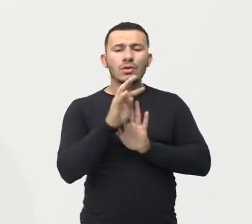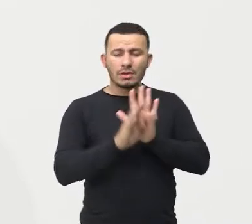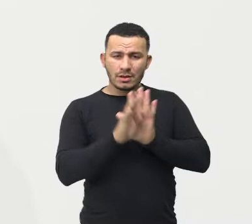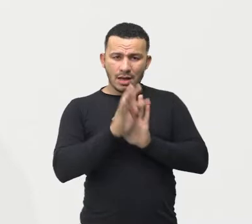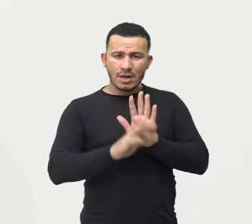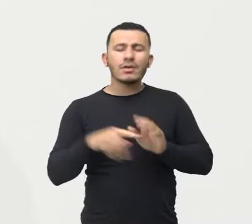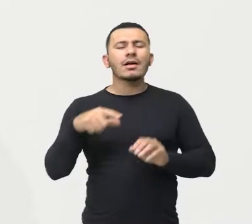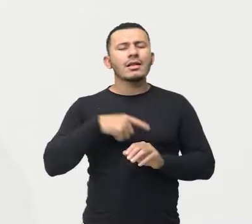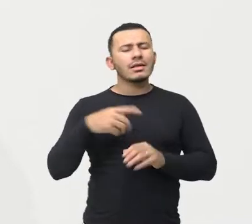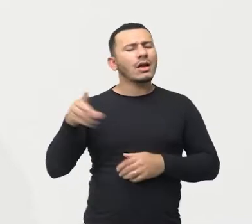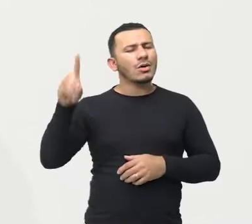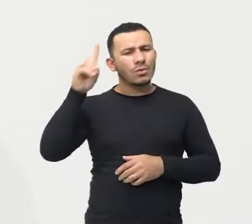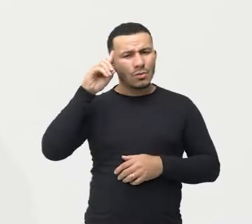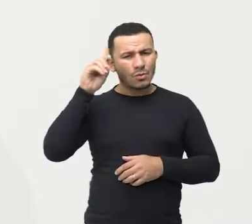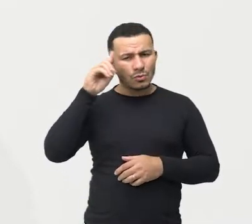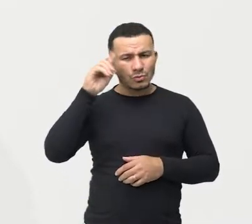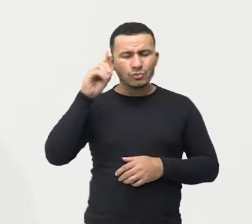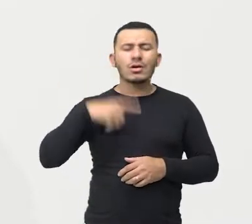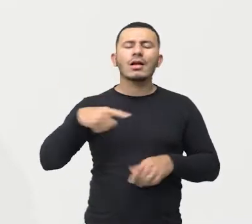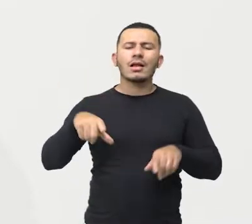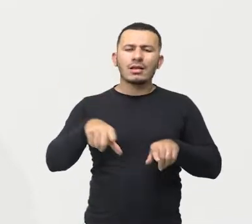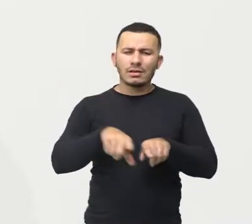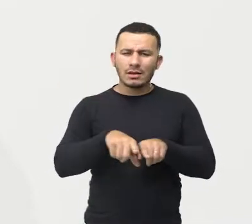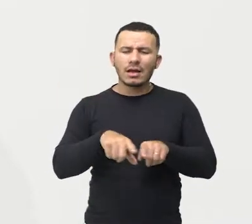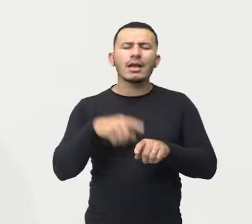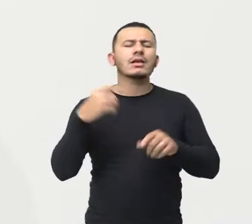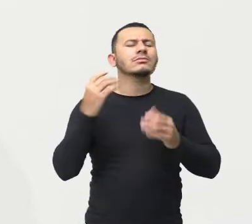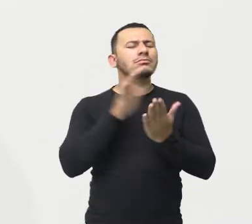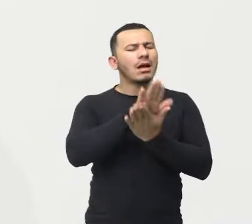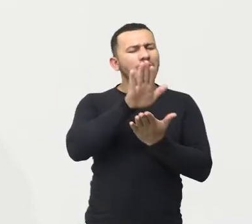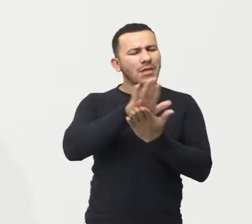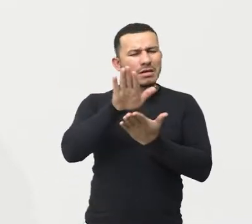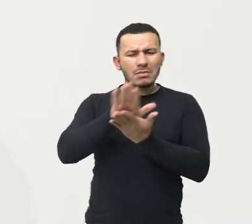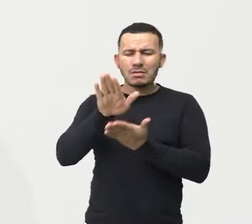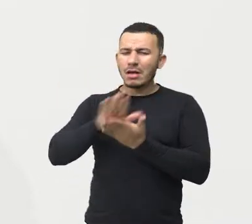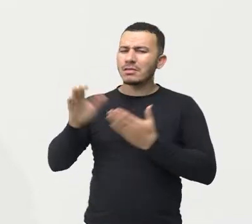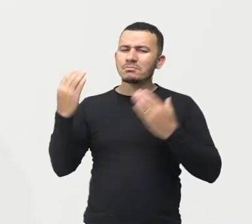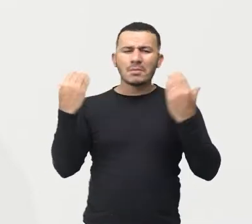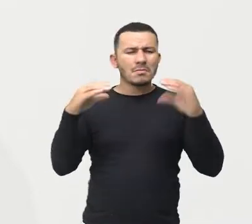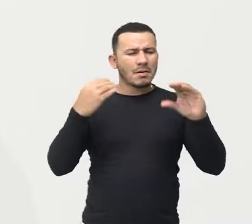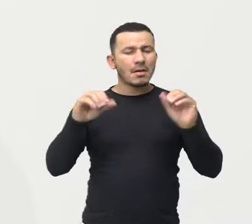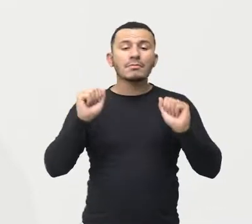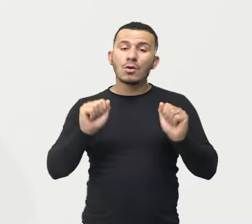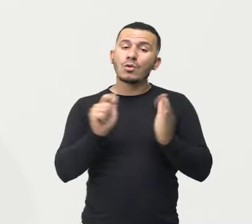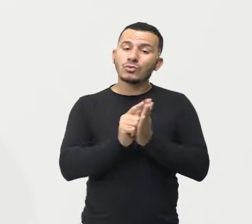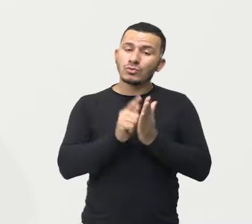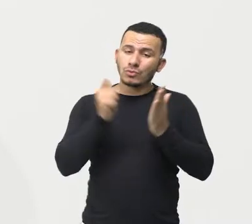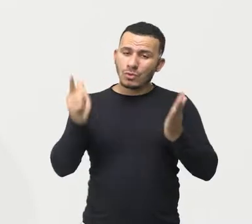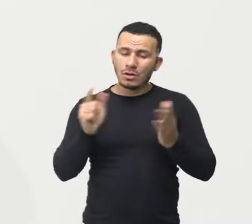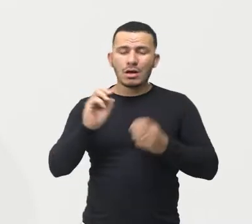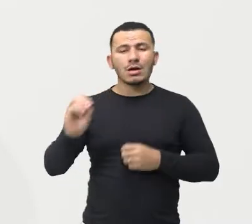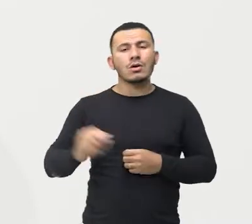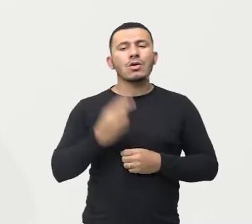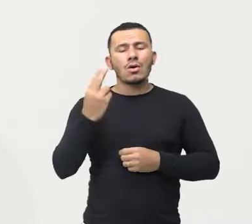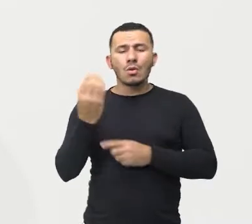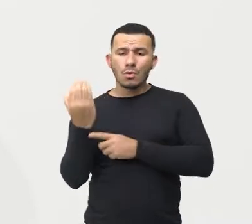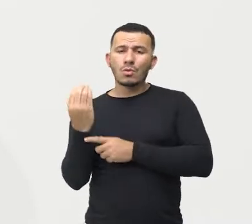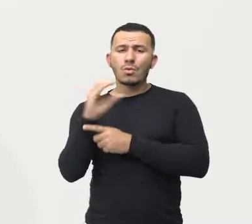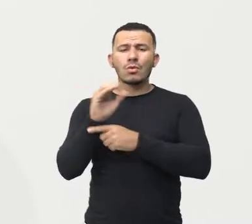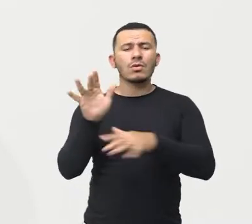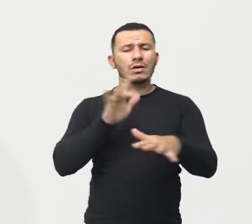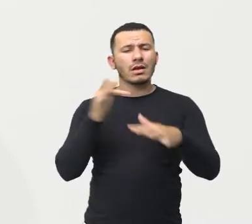publicados diariamente em veículos de comunicação, impressos ou em